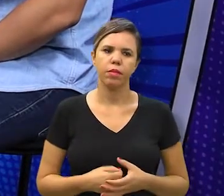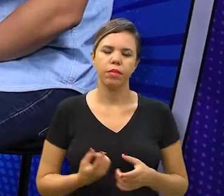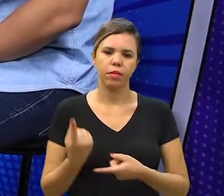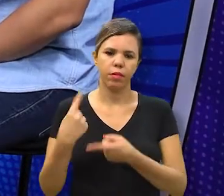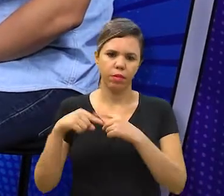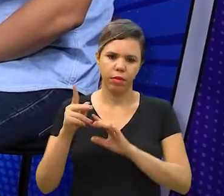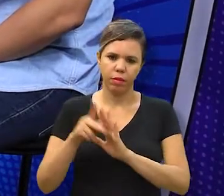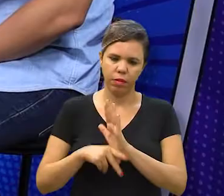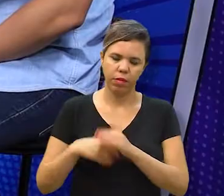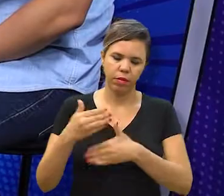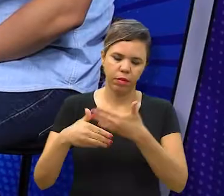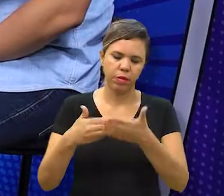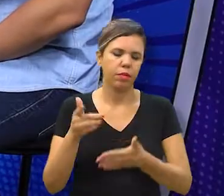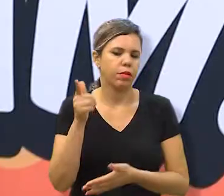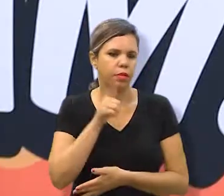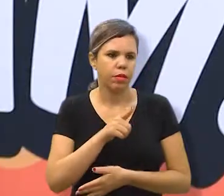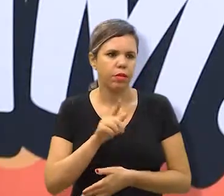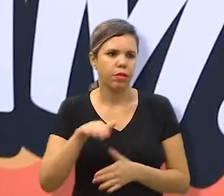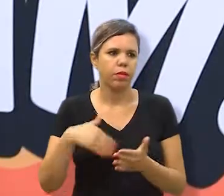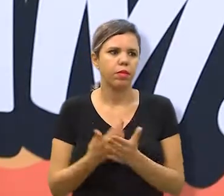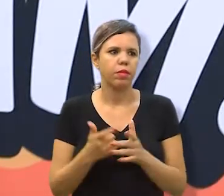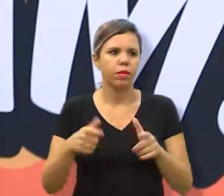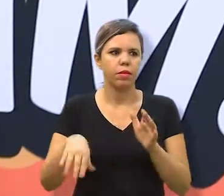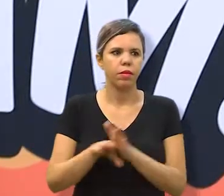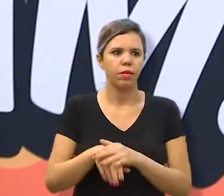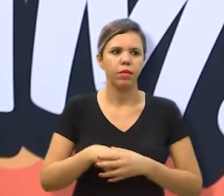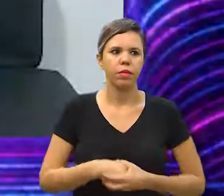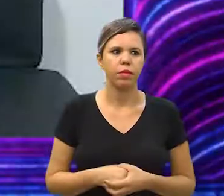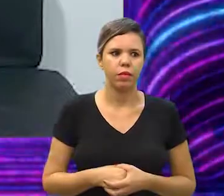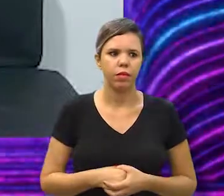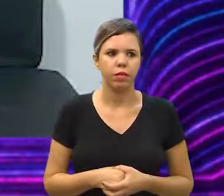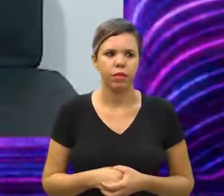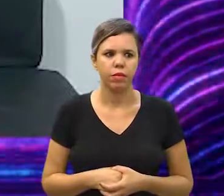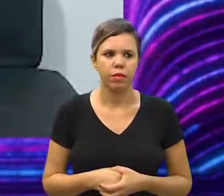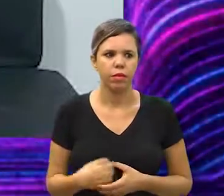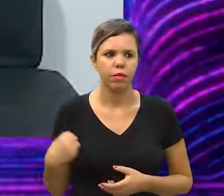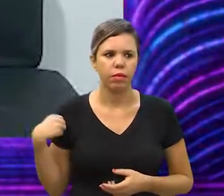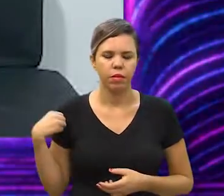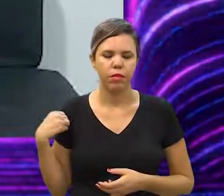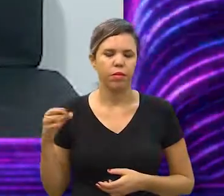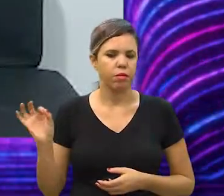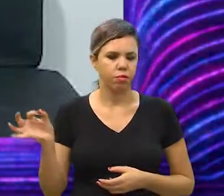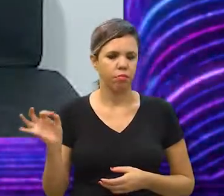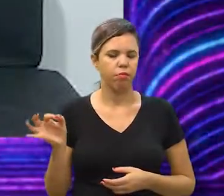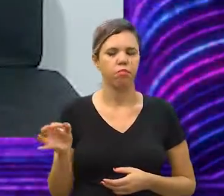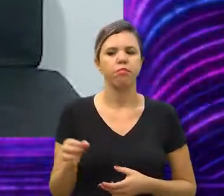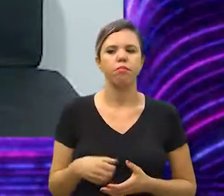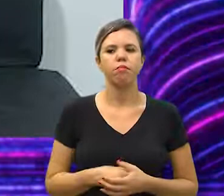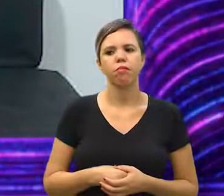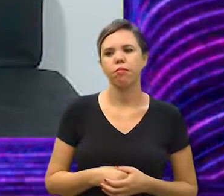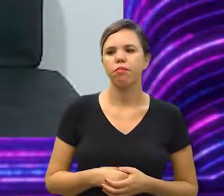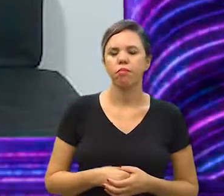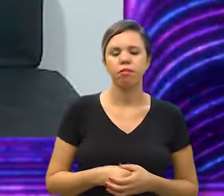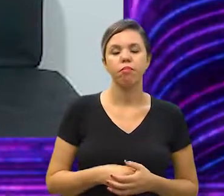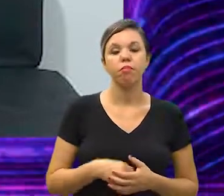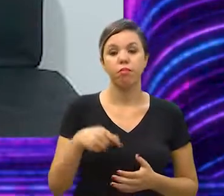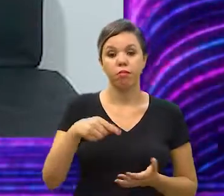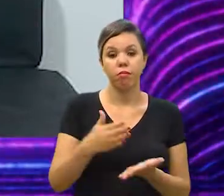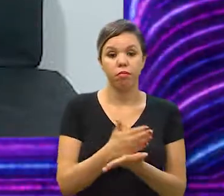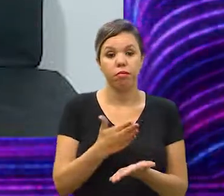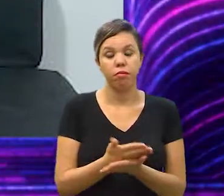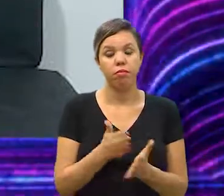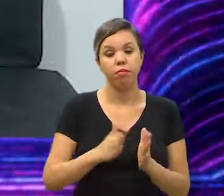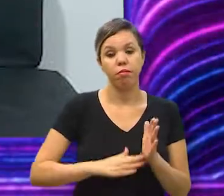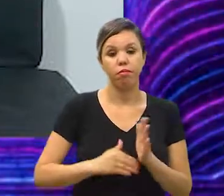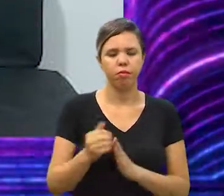tomou o projeto e até onde ele chegou? Ah, com certeza, porque assim, o Tinta Fresca, eu